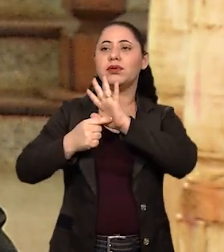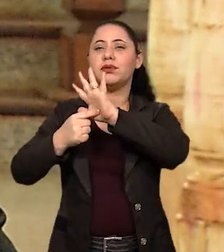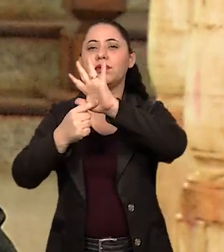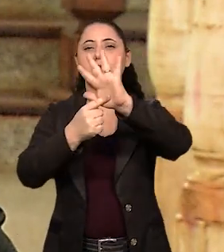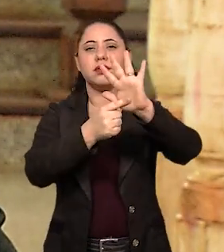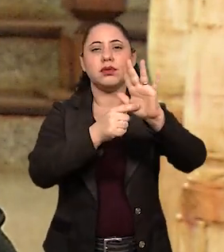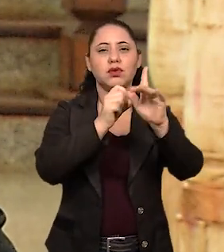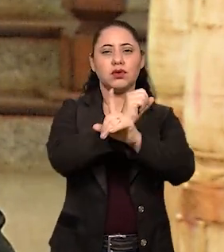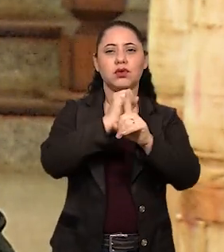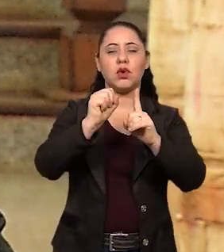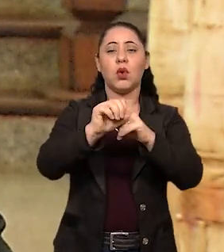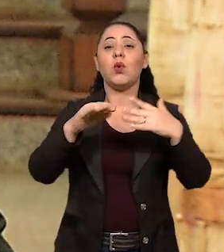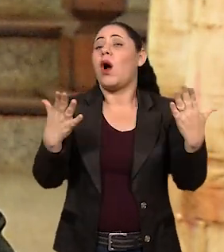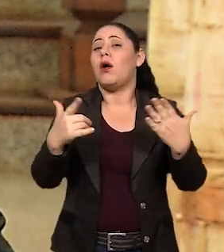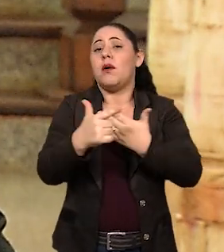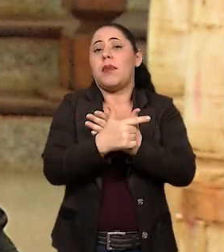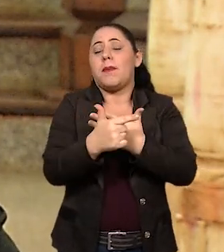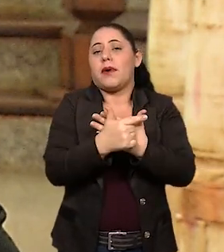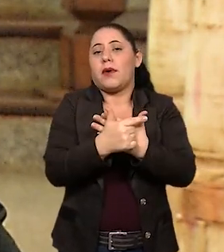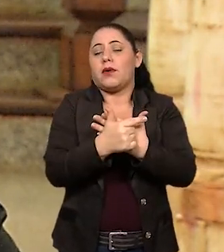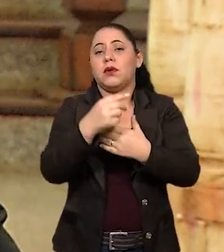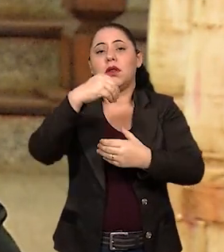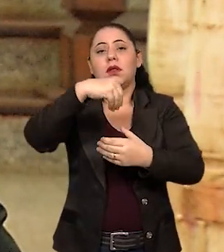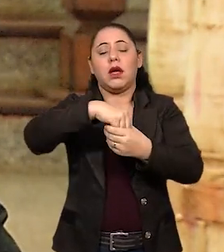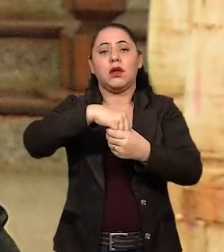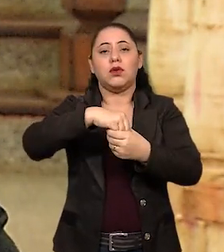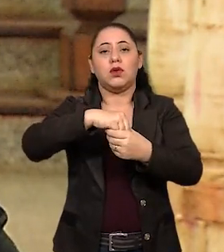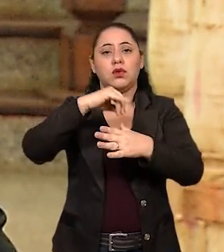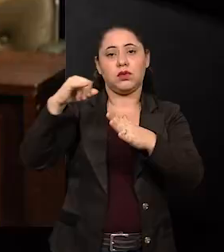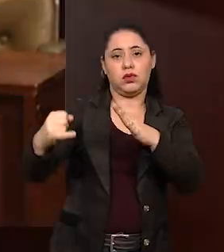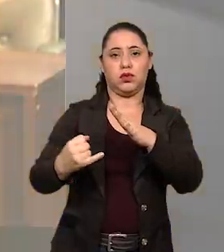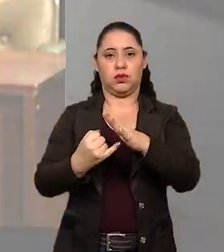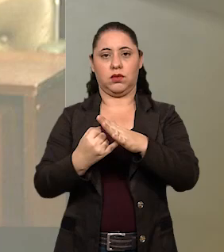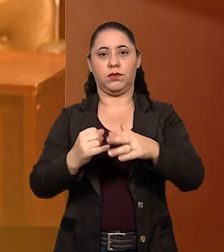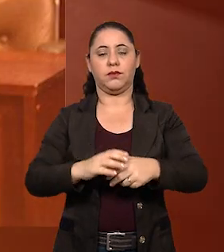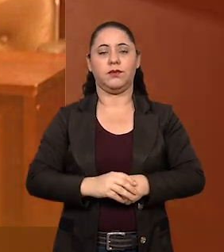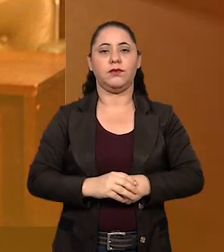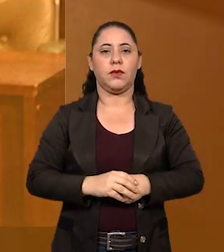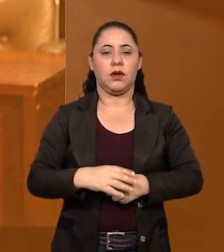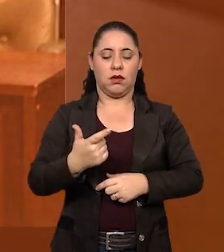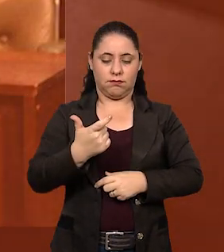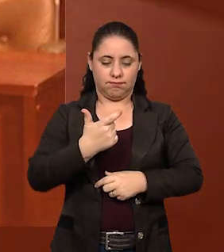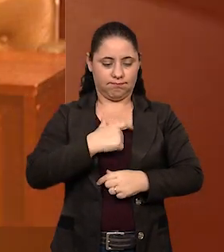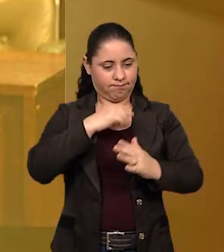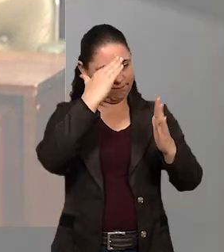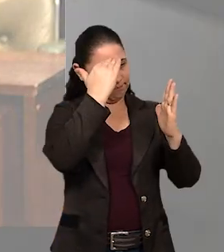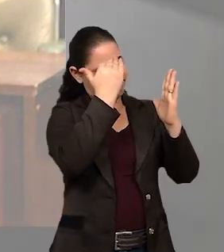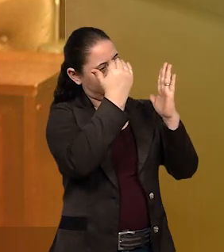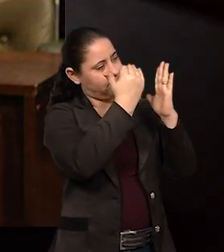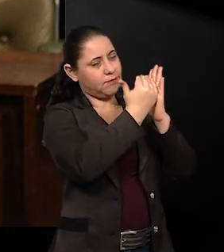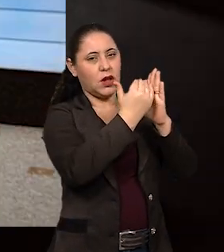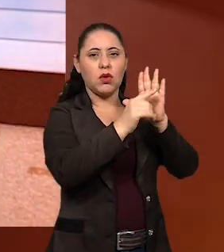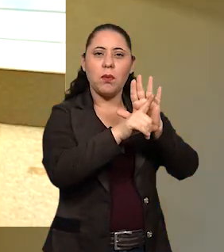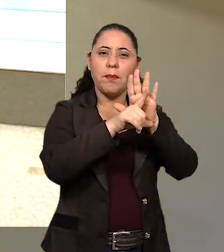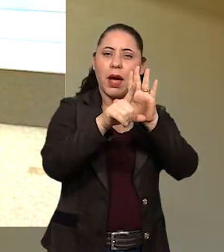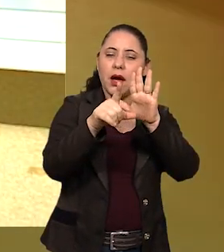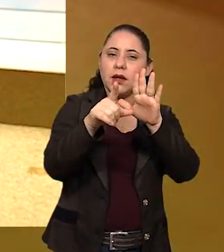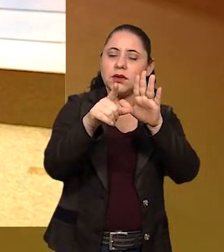cada vez mais para a sociedade qual que é o nosso papel, qual que é o papel da instituição. E a comenda de reconhecimento da Ordem de